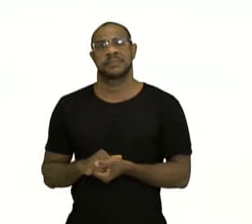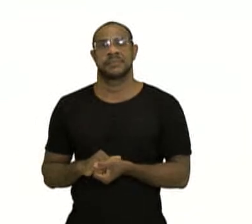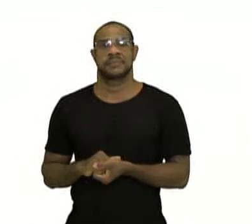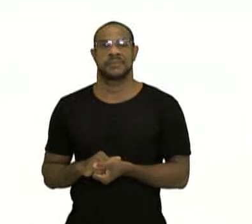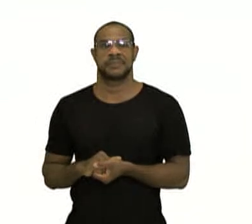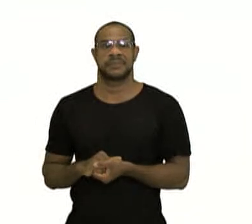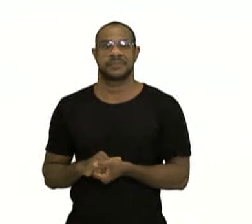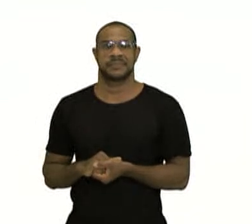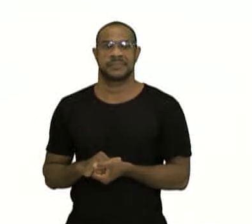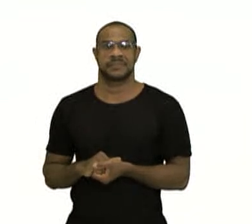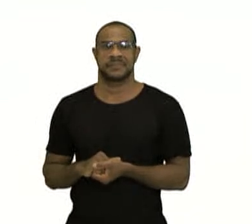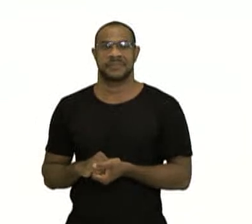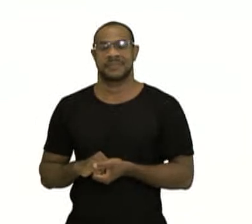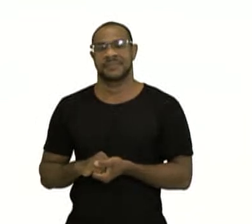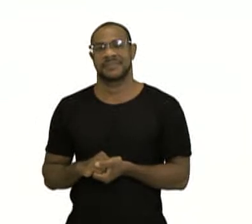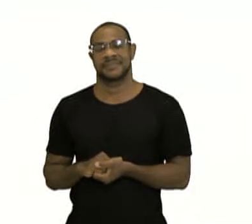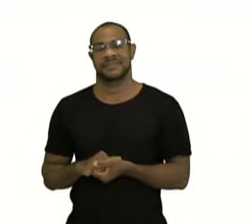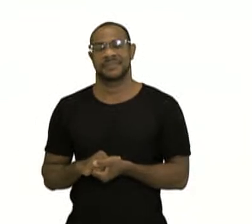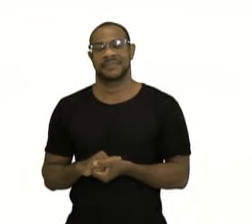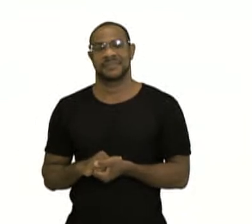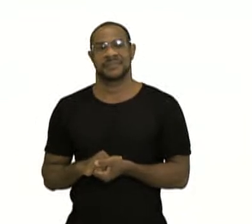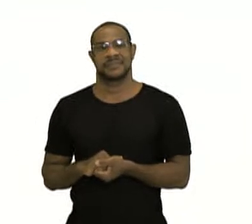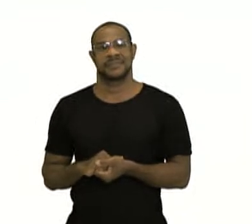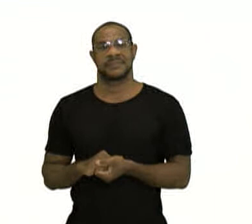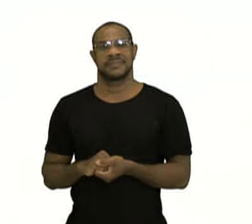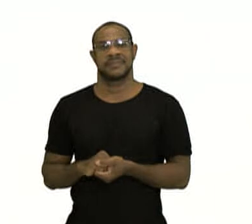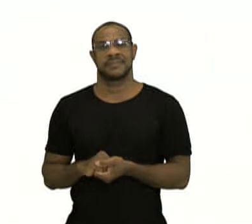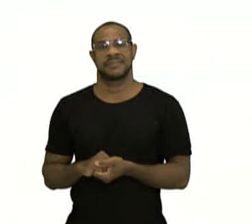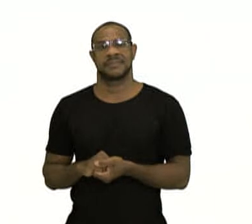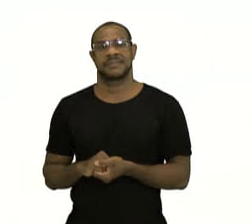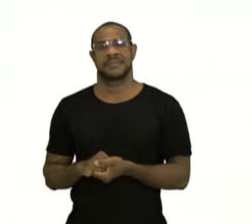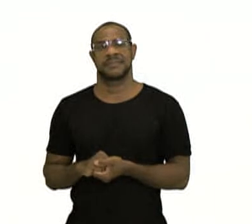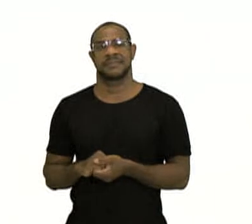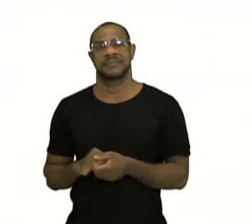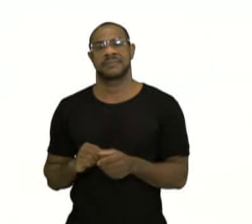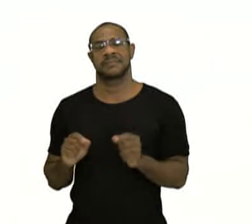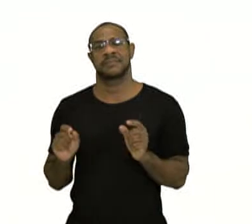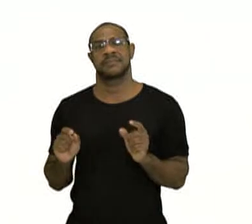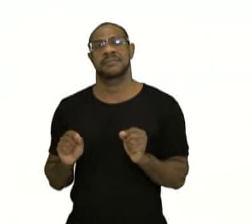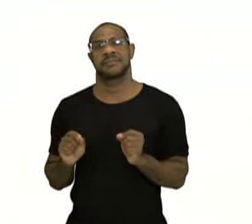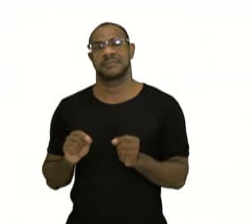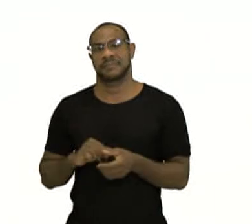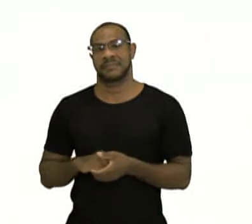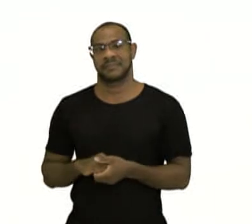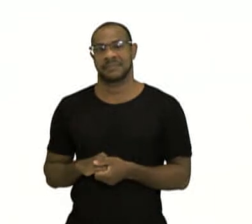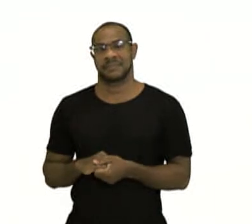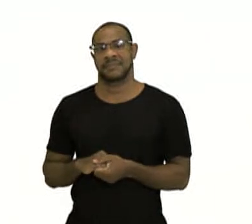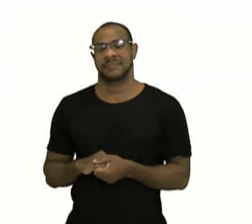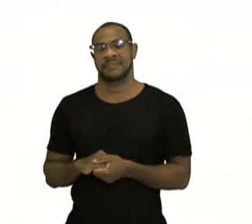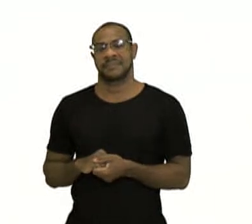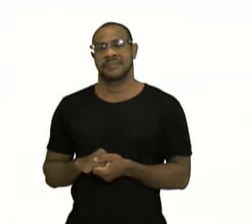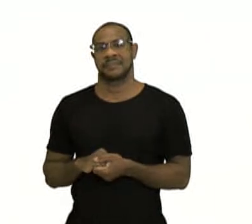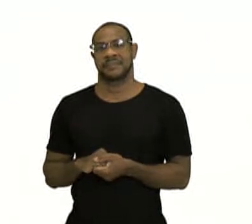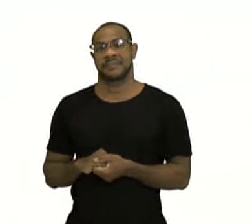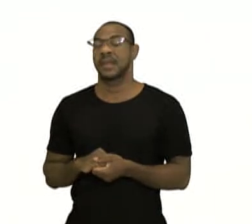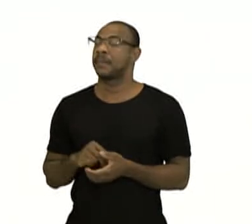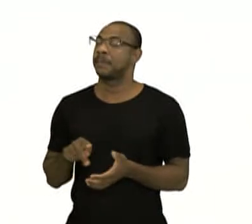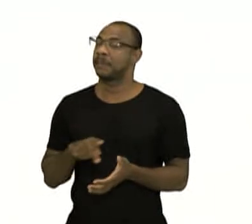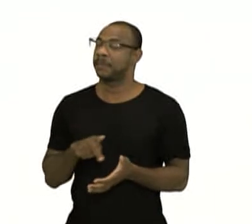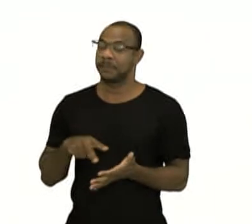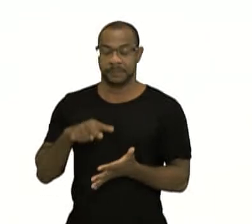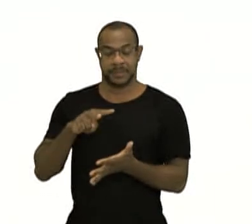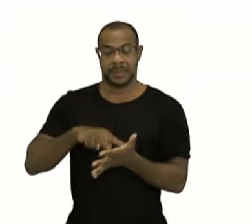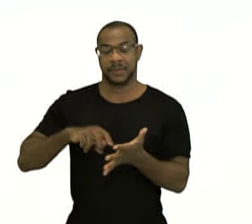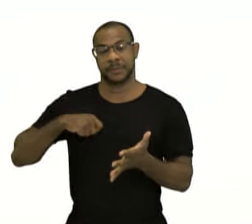lá, ó. Em el poema Instante, que sugiere la repetición del verbo si pudiera vivir